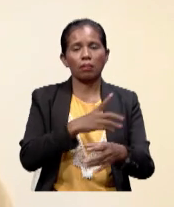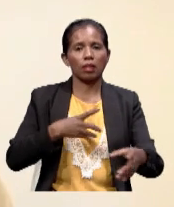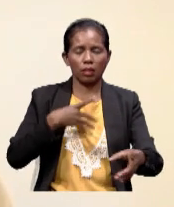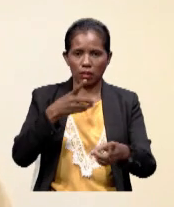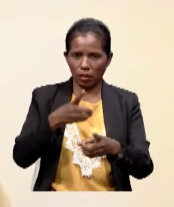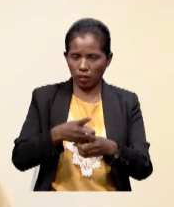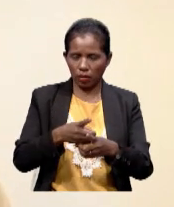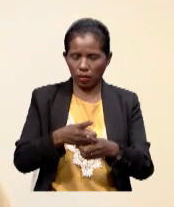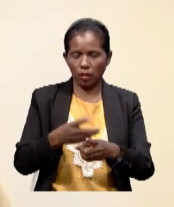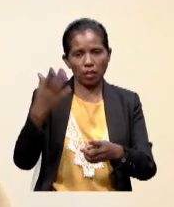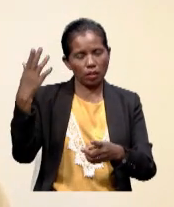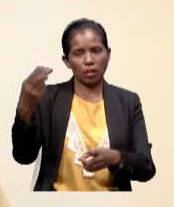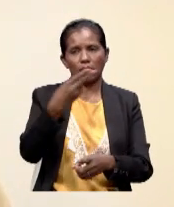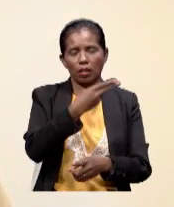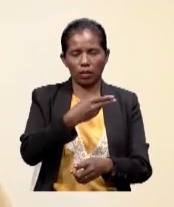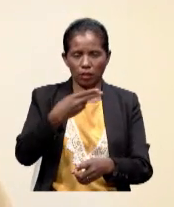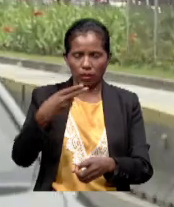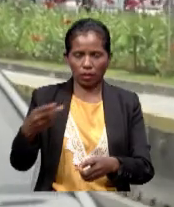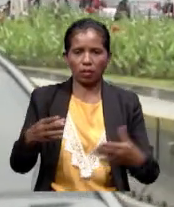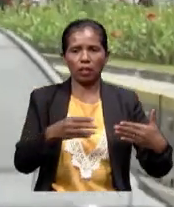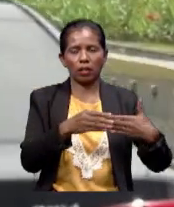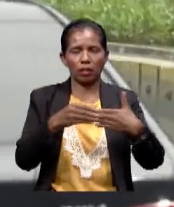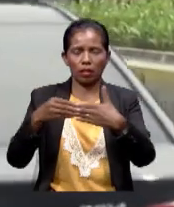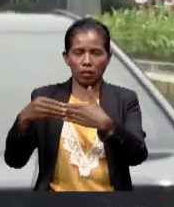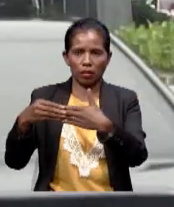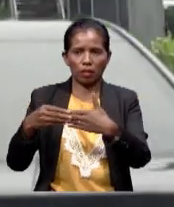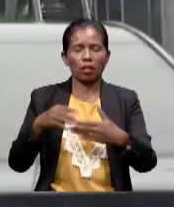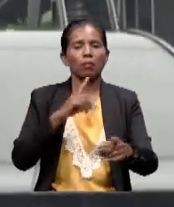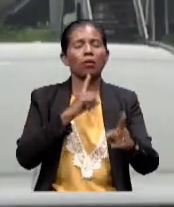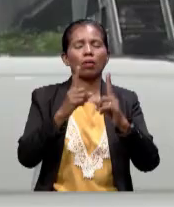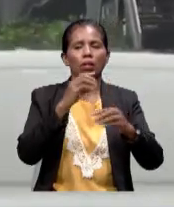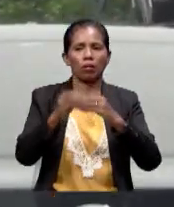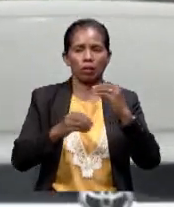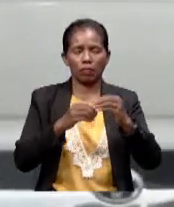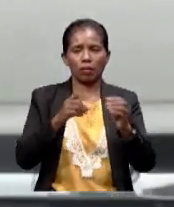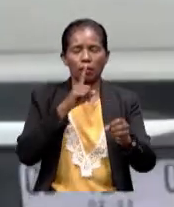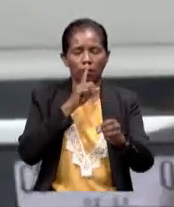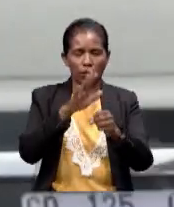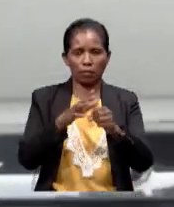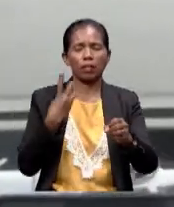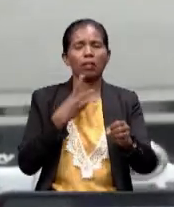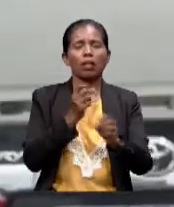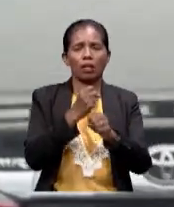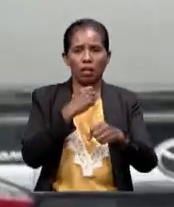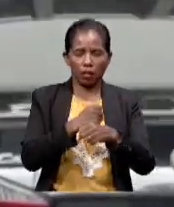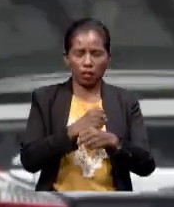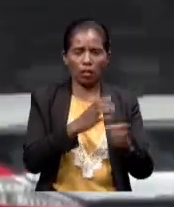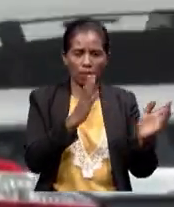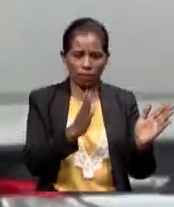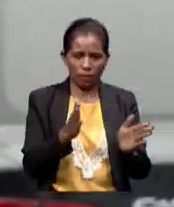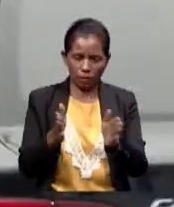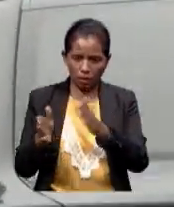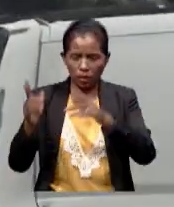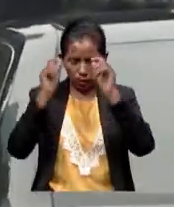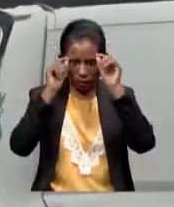ia Indonésia nia liderança. Mi colia kona ba compromisso ne bema kita halona, preparação ne bema